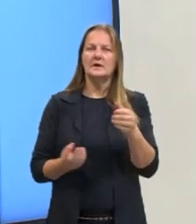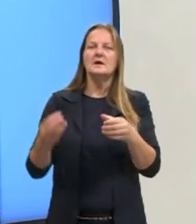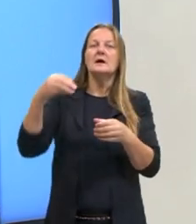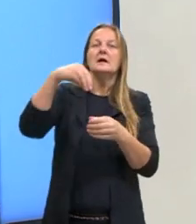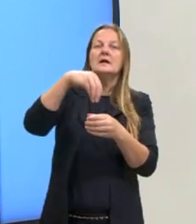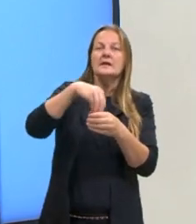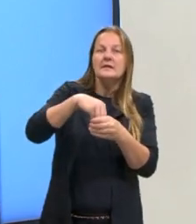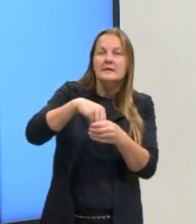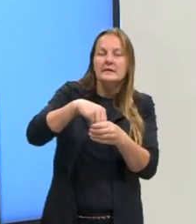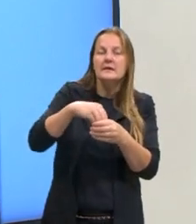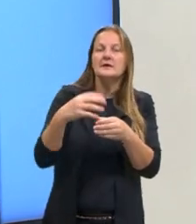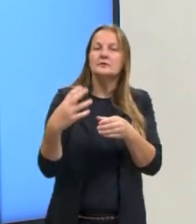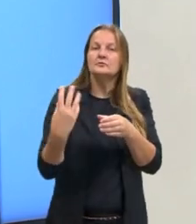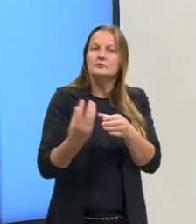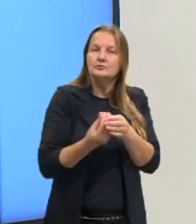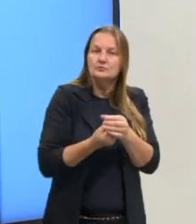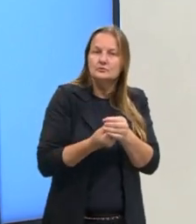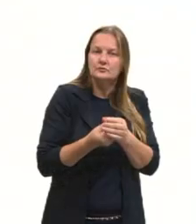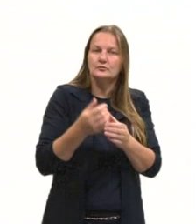A nós temos